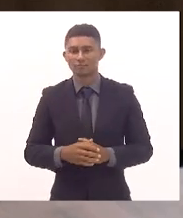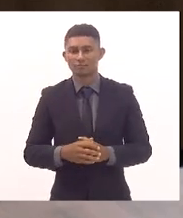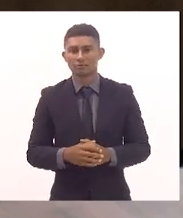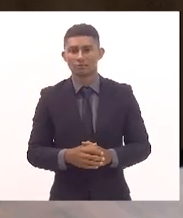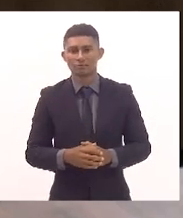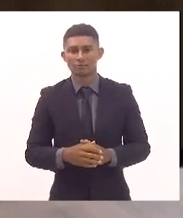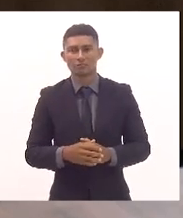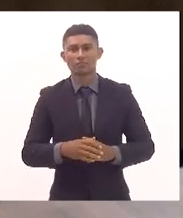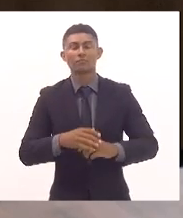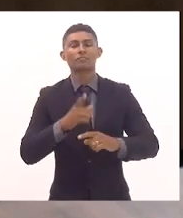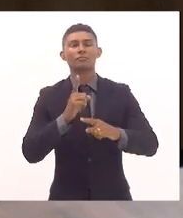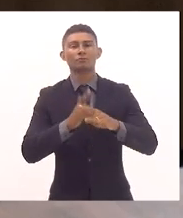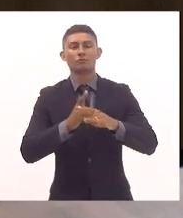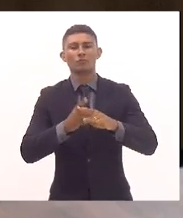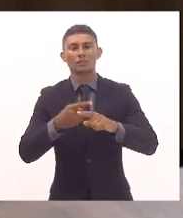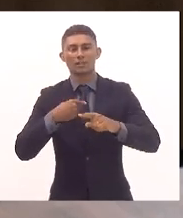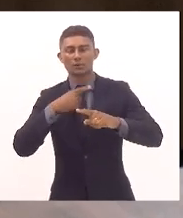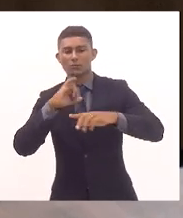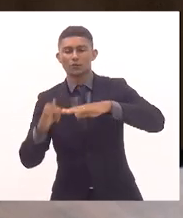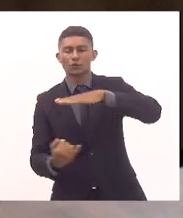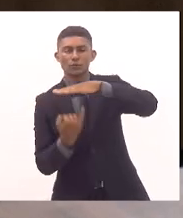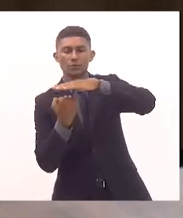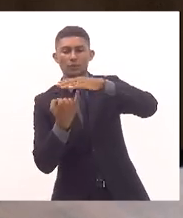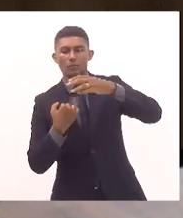por fazer parte dessa instituição.